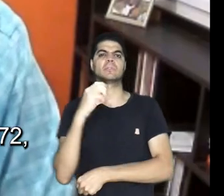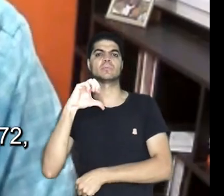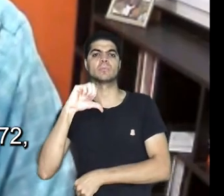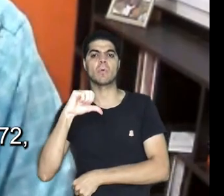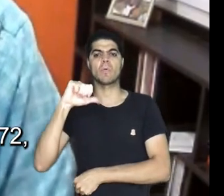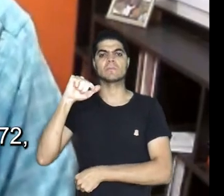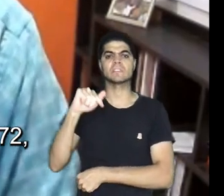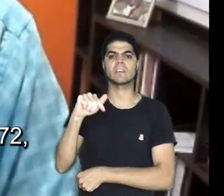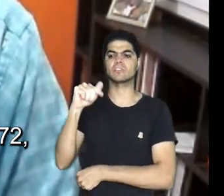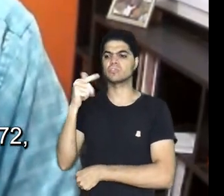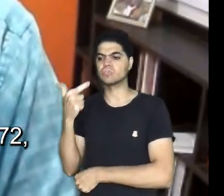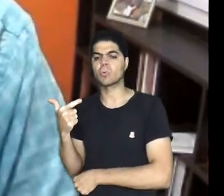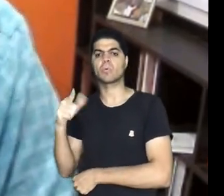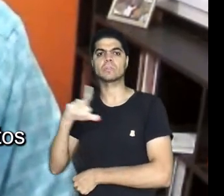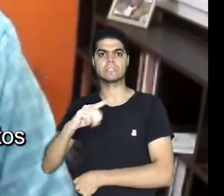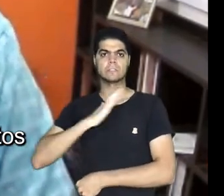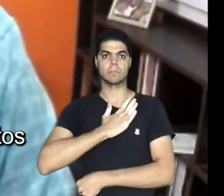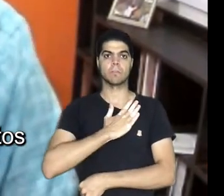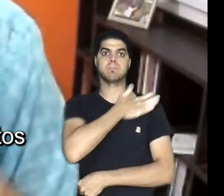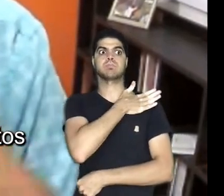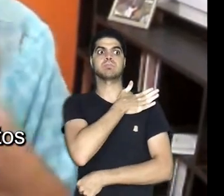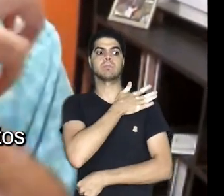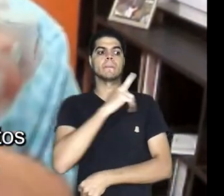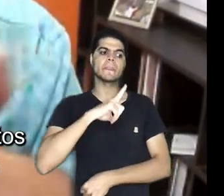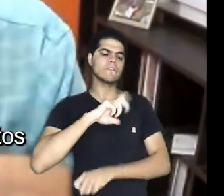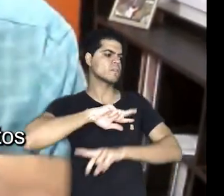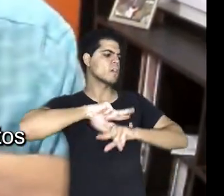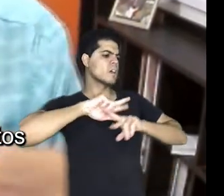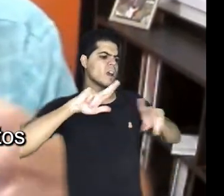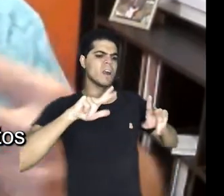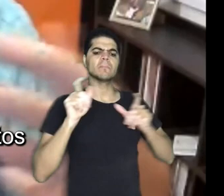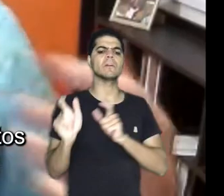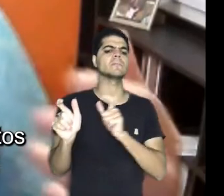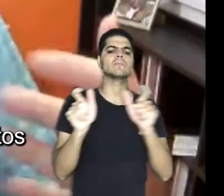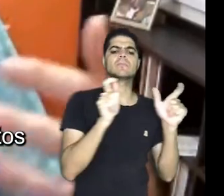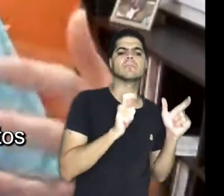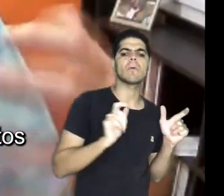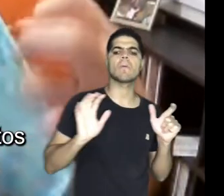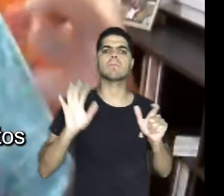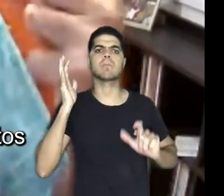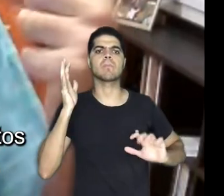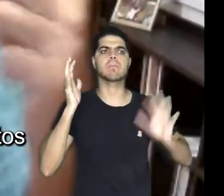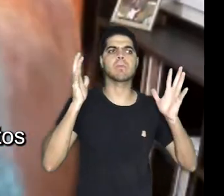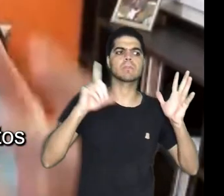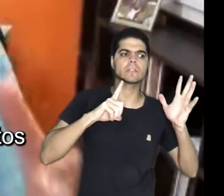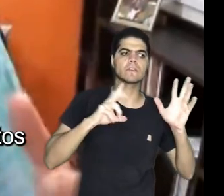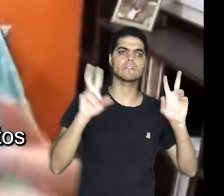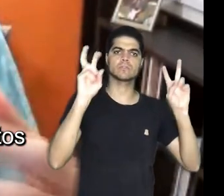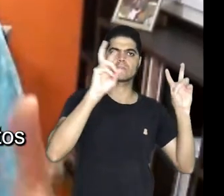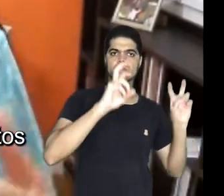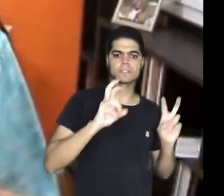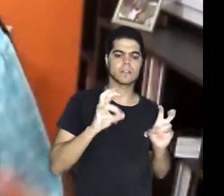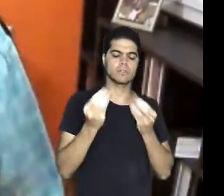1972, no auge da ditadura militar, mas também dos muitos e muitos momentos em que foram reforçadas